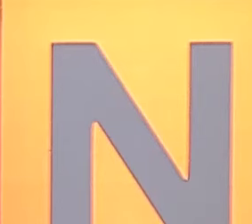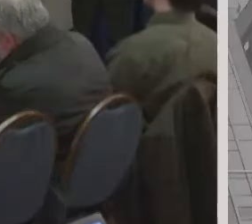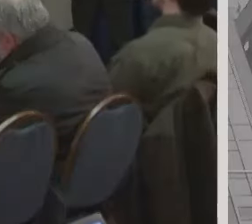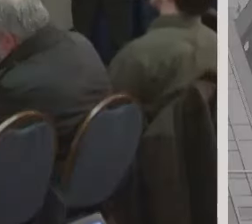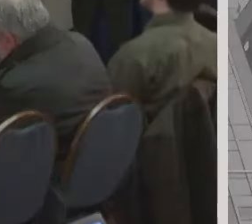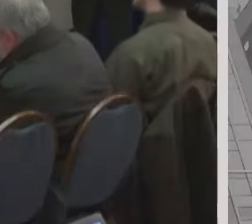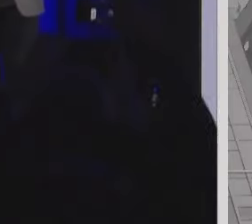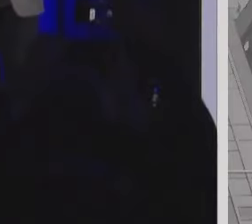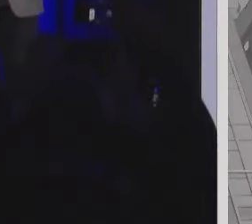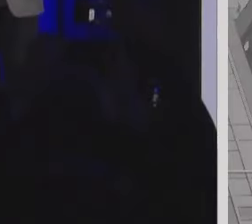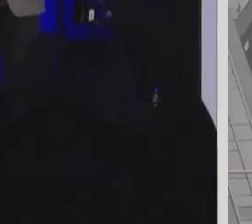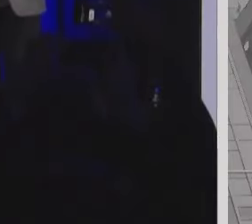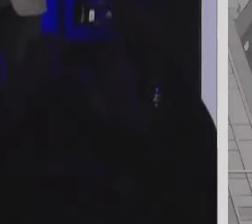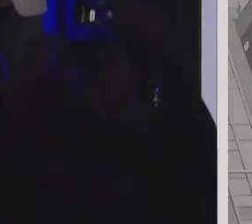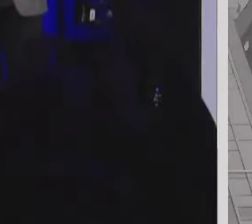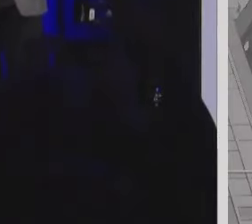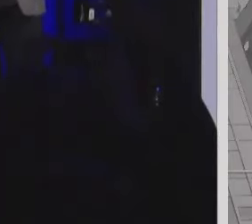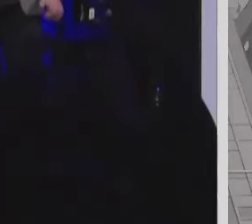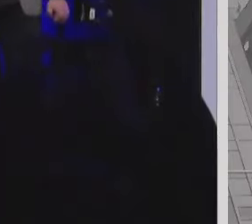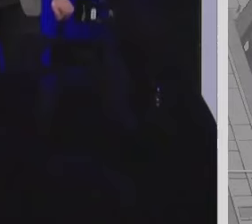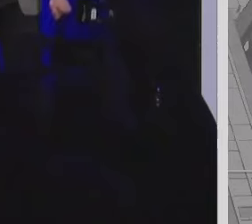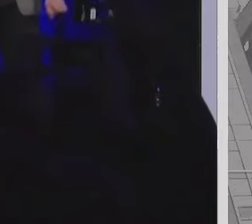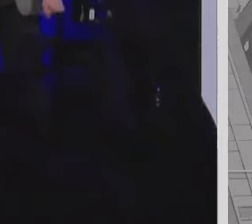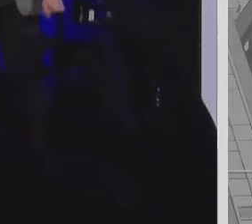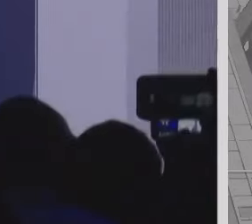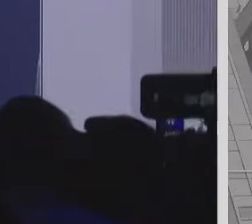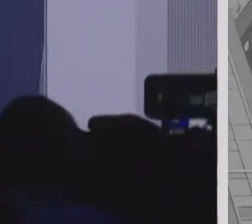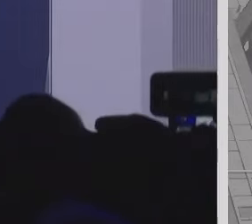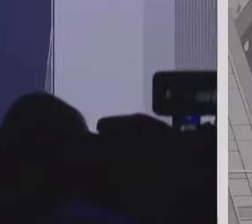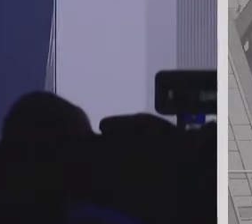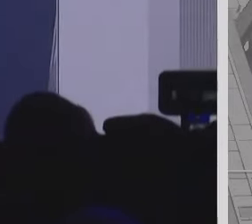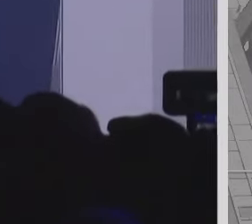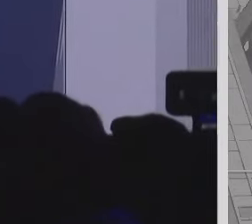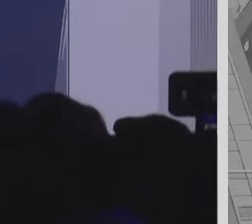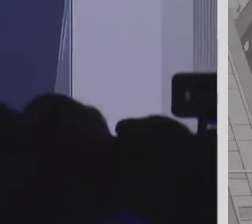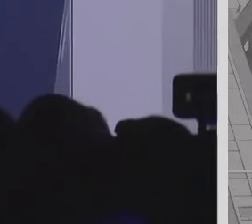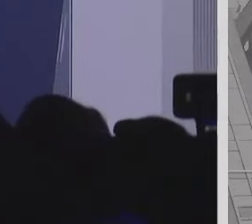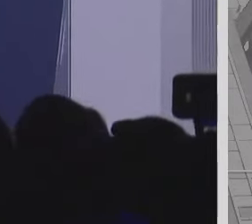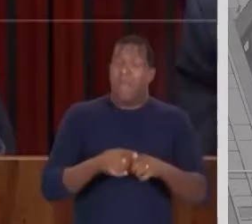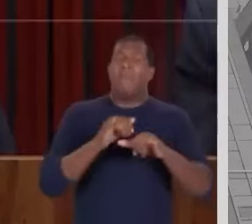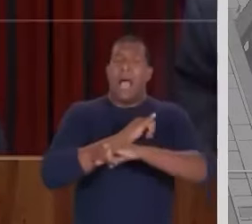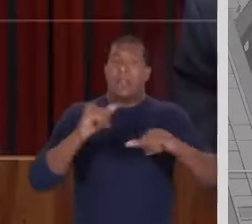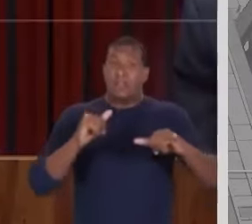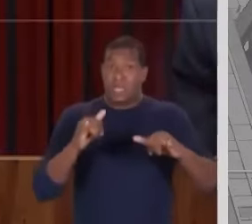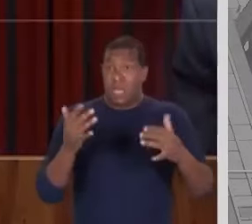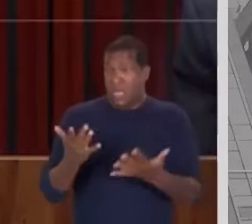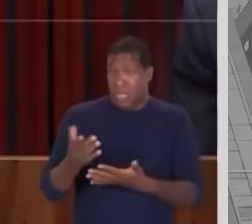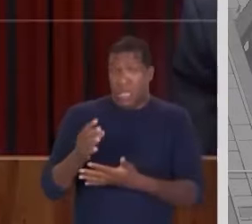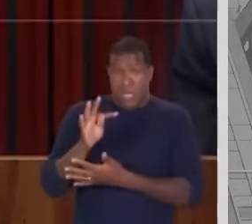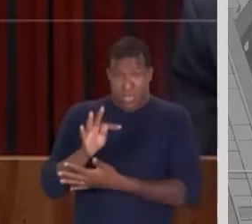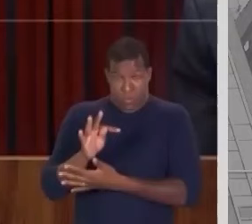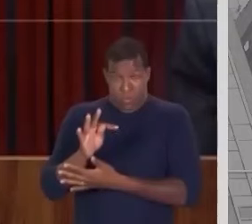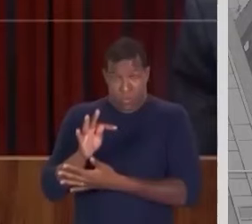ditadura chinesa. Então, alguém que faz negócio com a China não é um bastião da liberdade de expressão. A